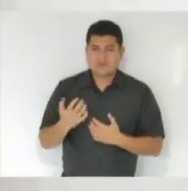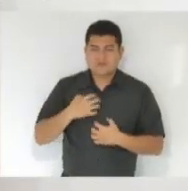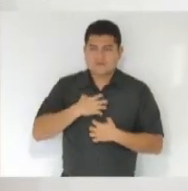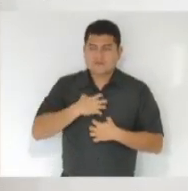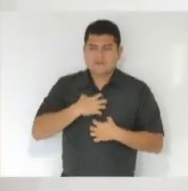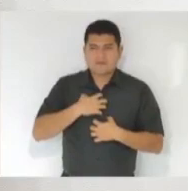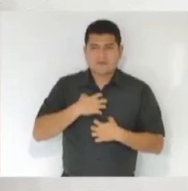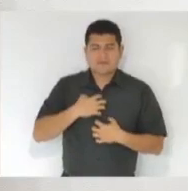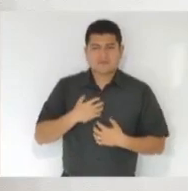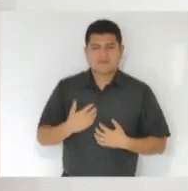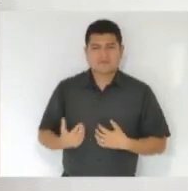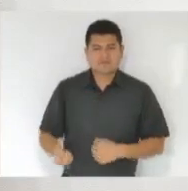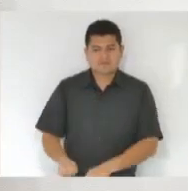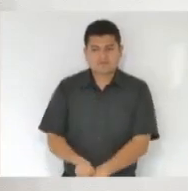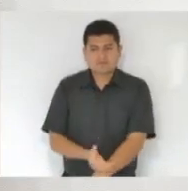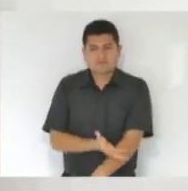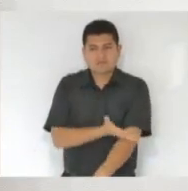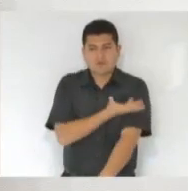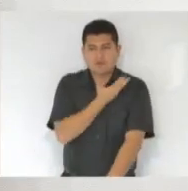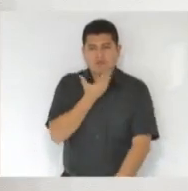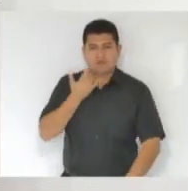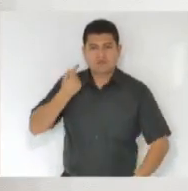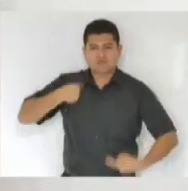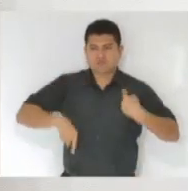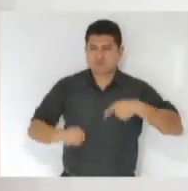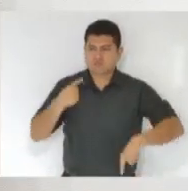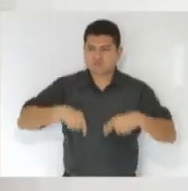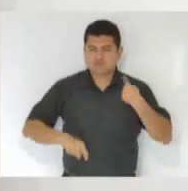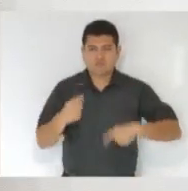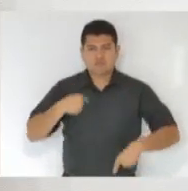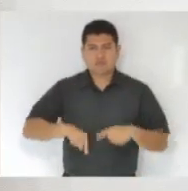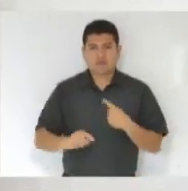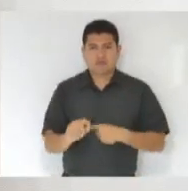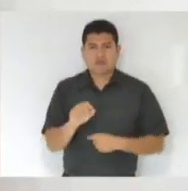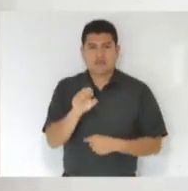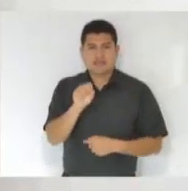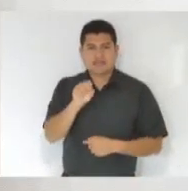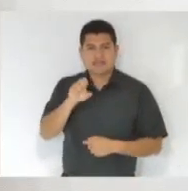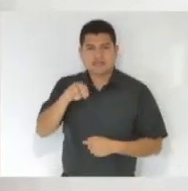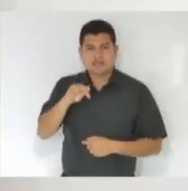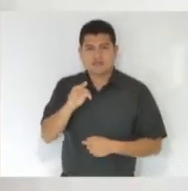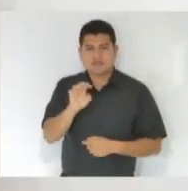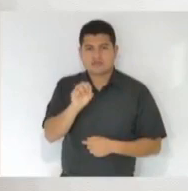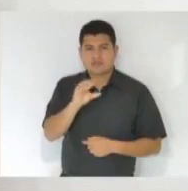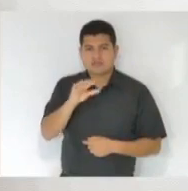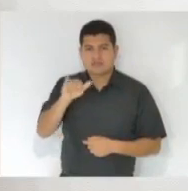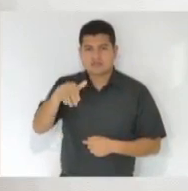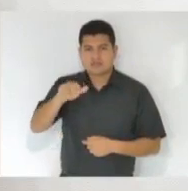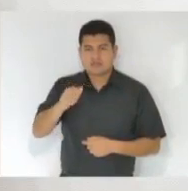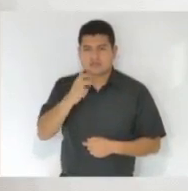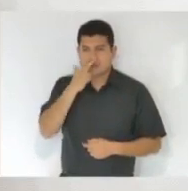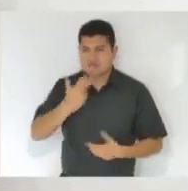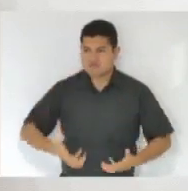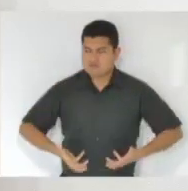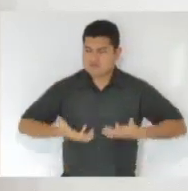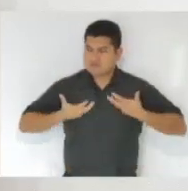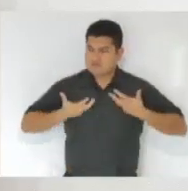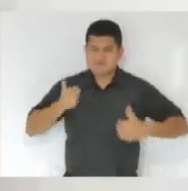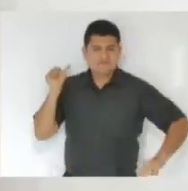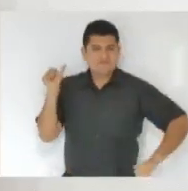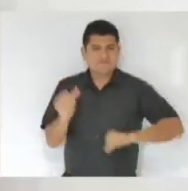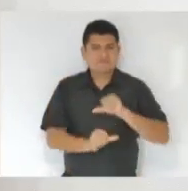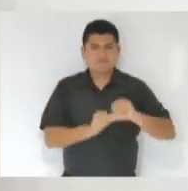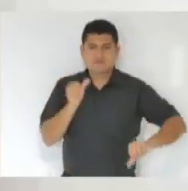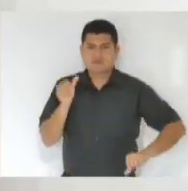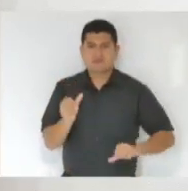do empoderamento, do amor, que desperta na pessoa quem abraça e quem recebe o abraço uma motivação e uma mudança, uma